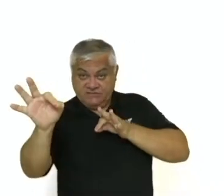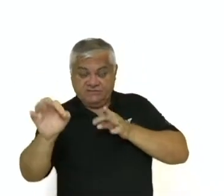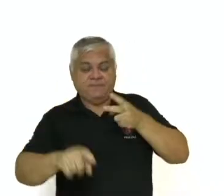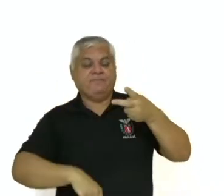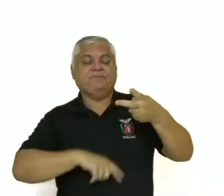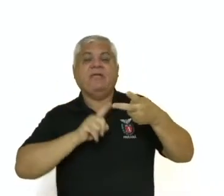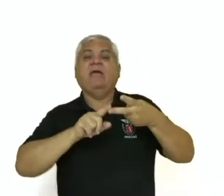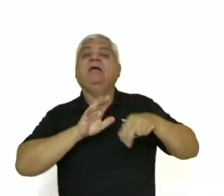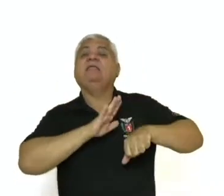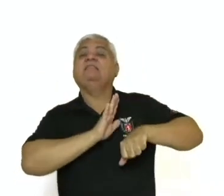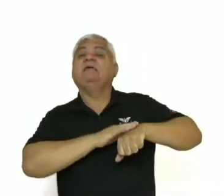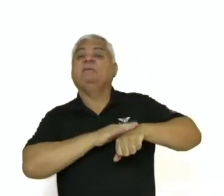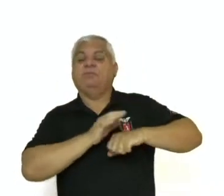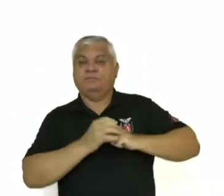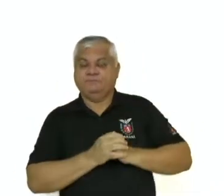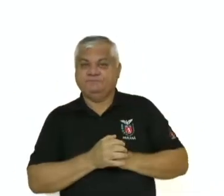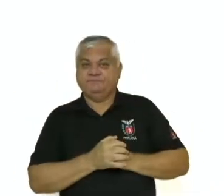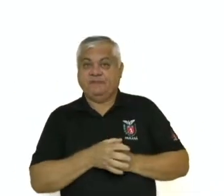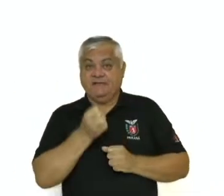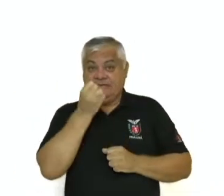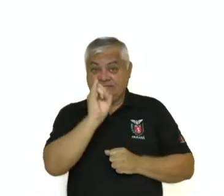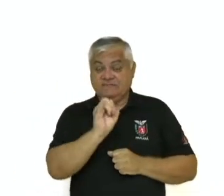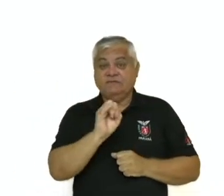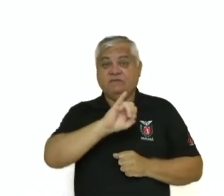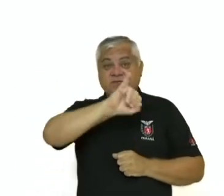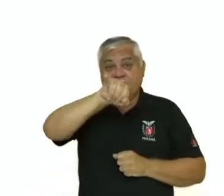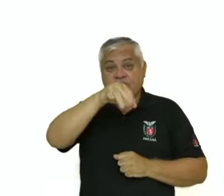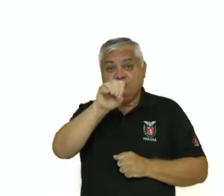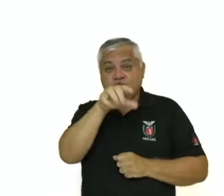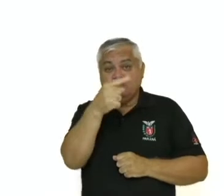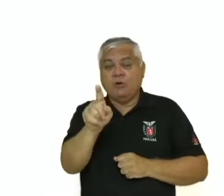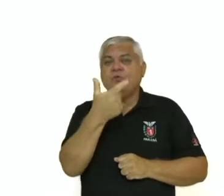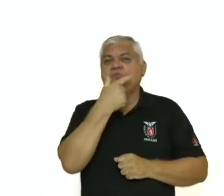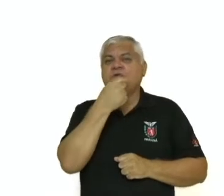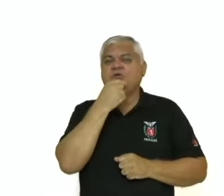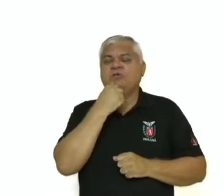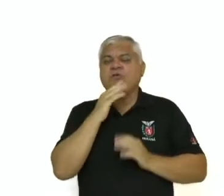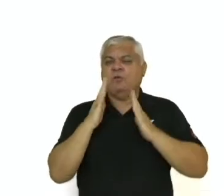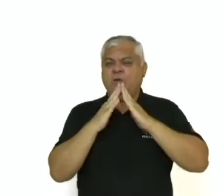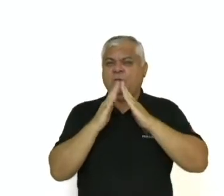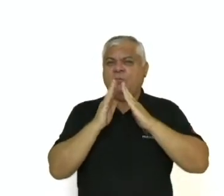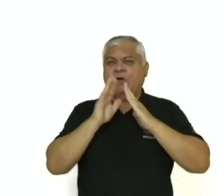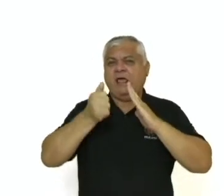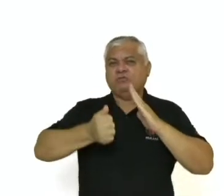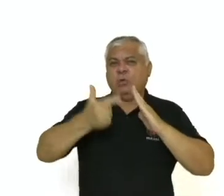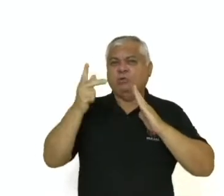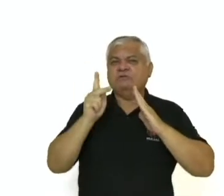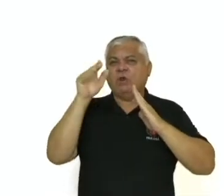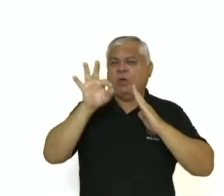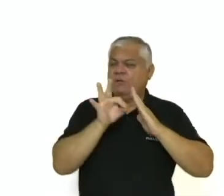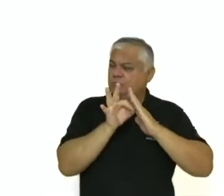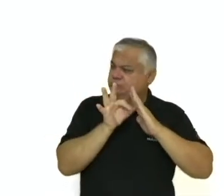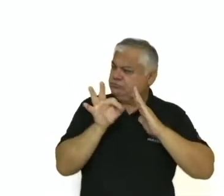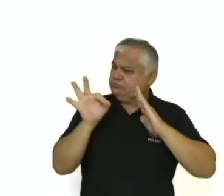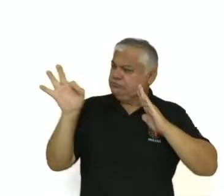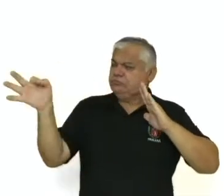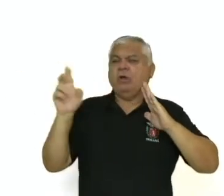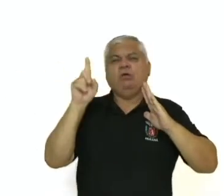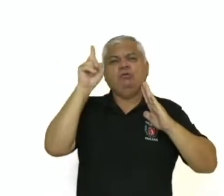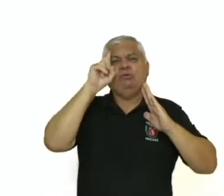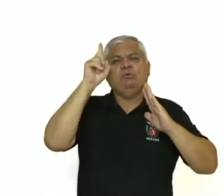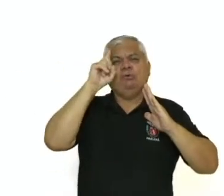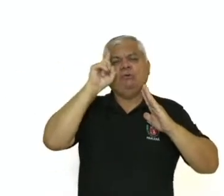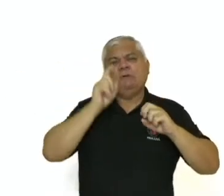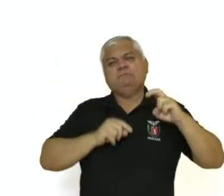estudo. Exemplo, se o João mora a 12 km do seu trabalho, todas as manhãs ele caminha 5